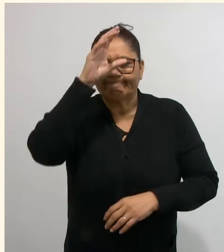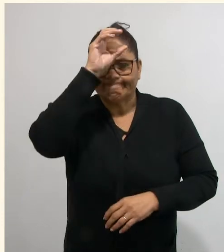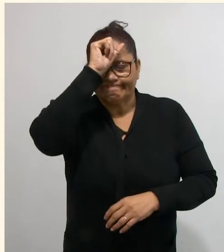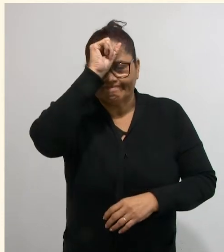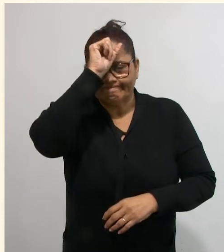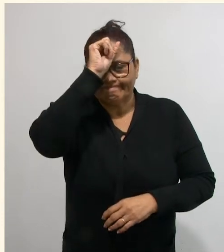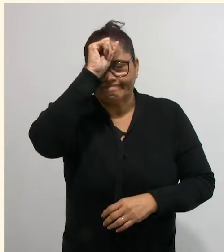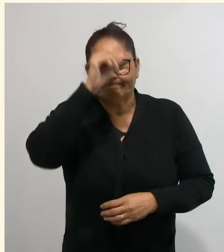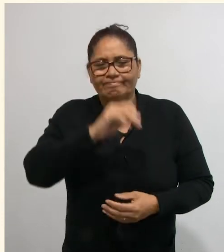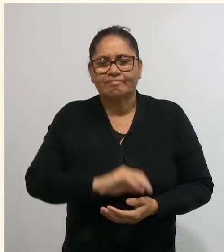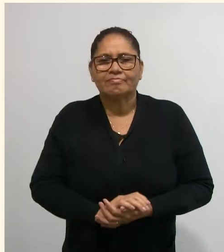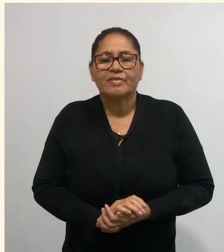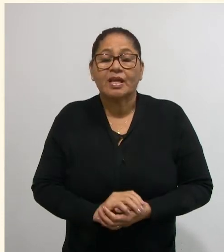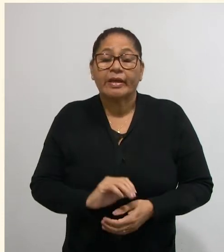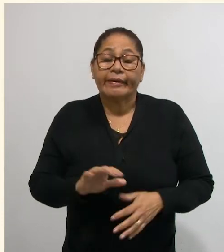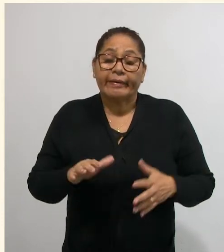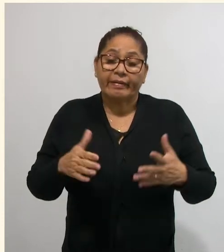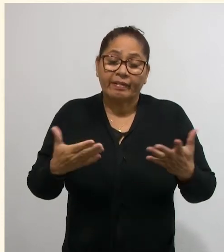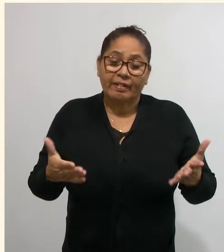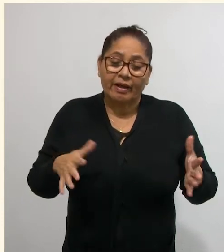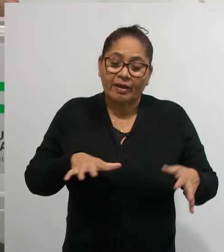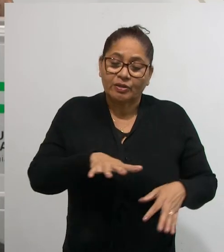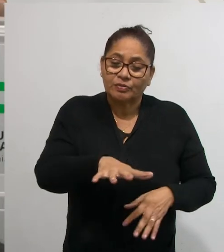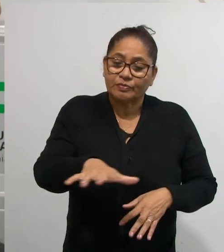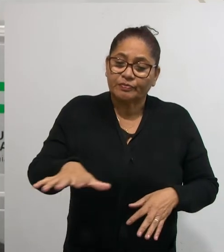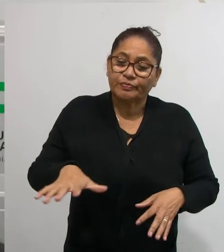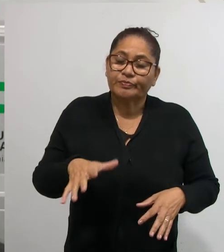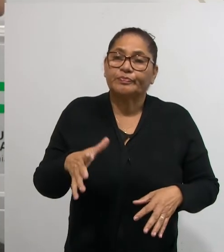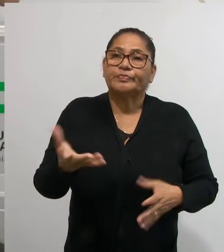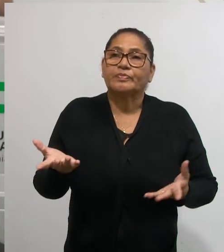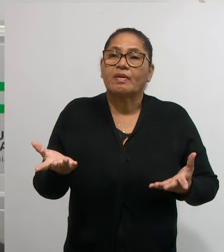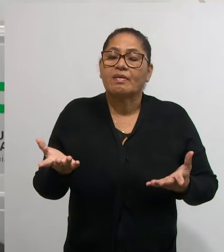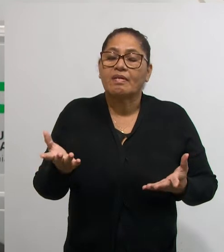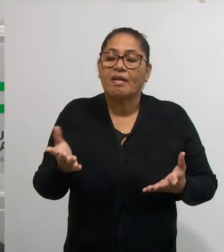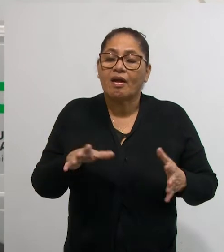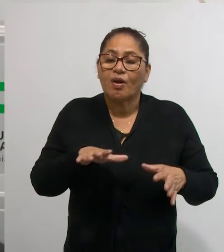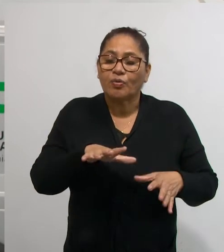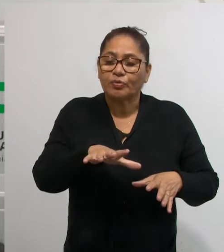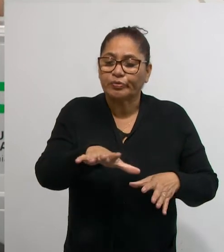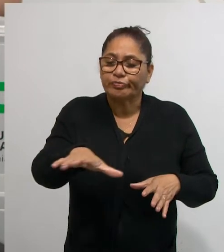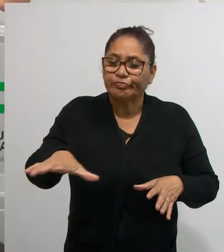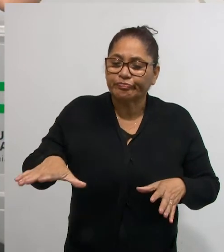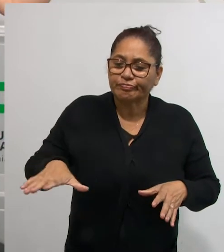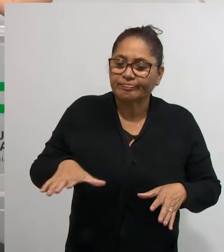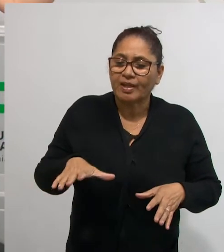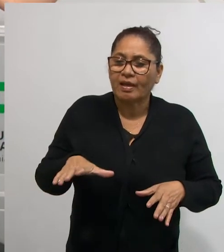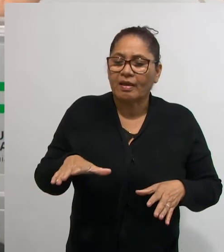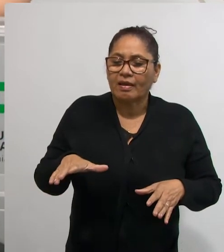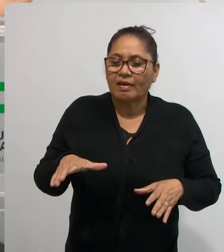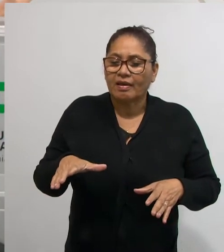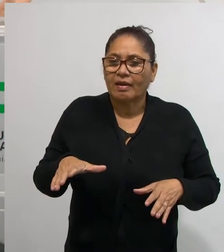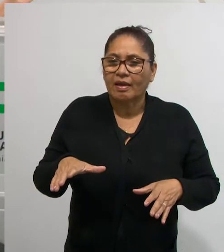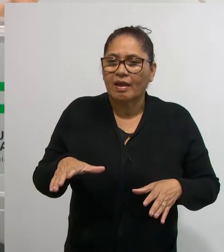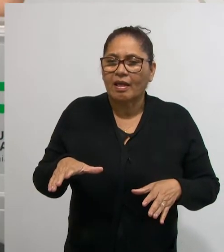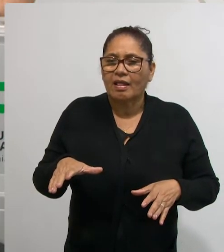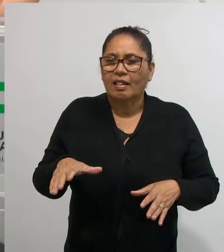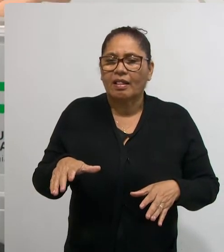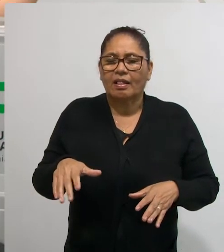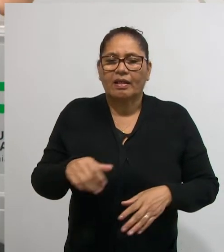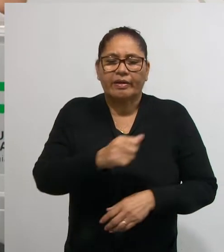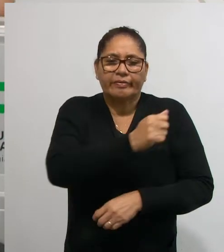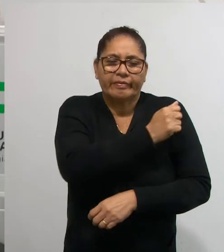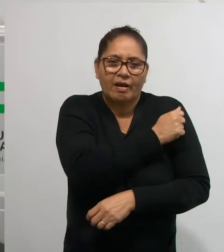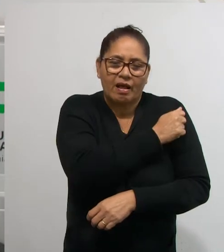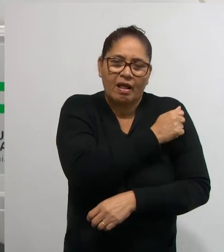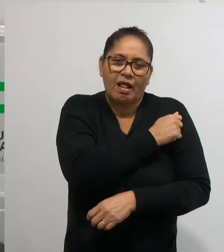aprendizagem. Então, esses espaços intersubjetivos são os espaços que estão entre o que o aluno vivencia, o que o aluno às